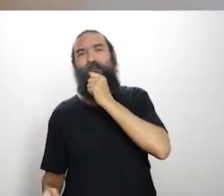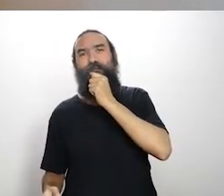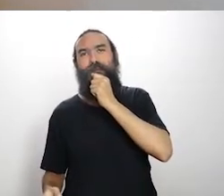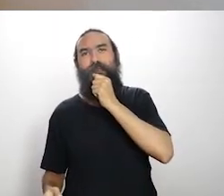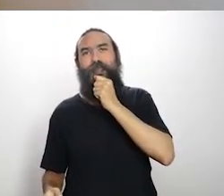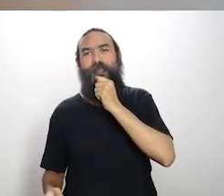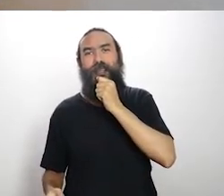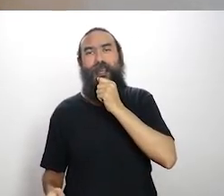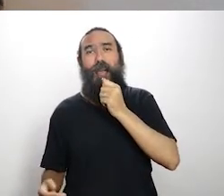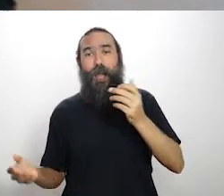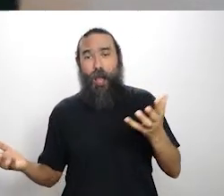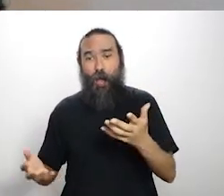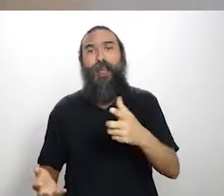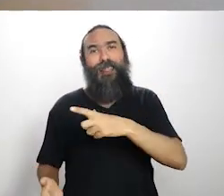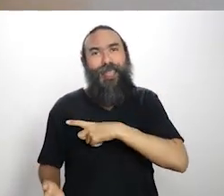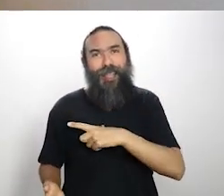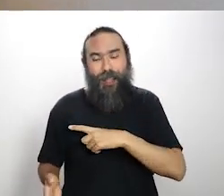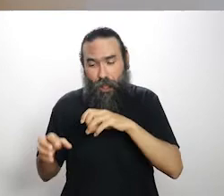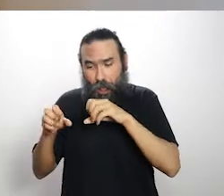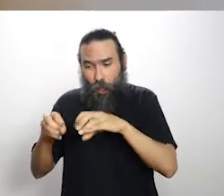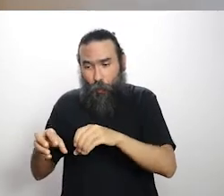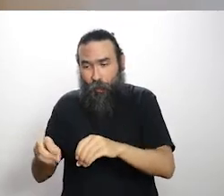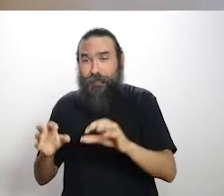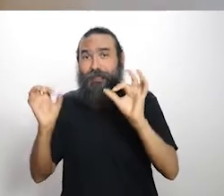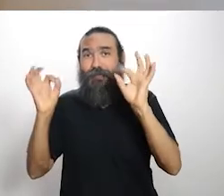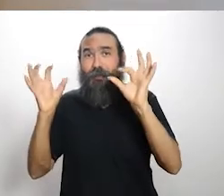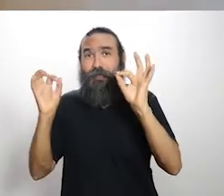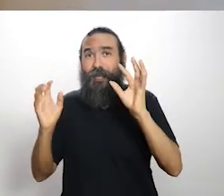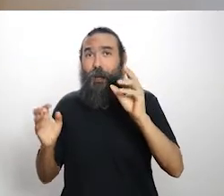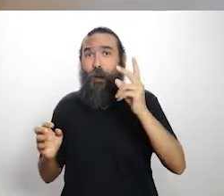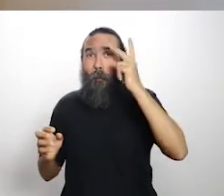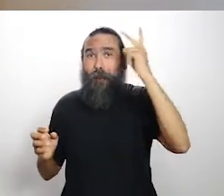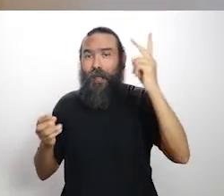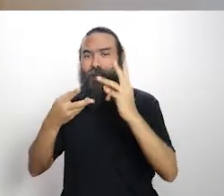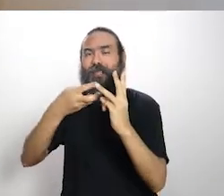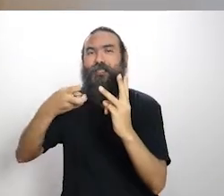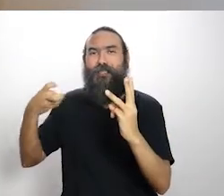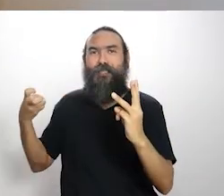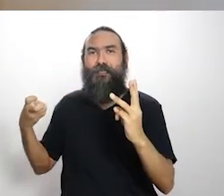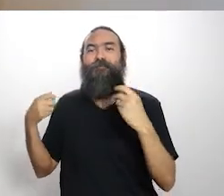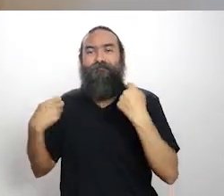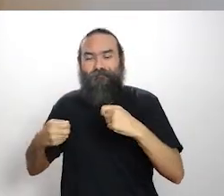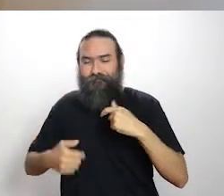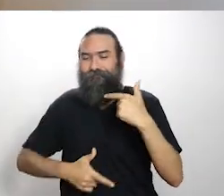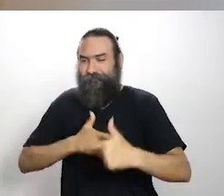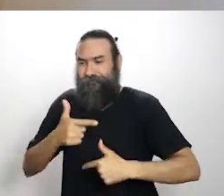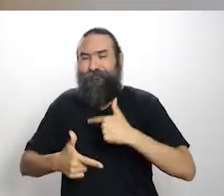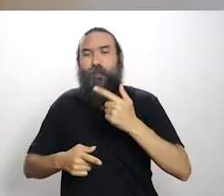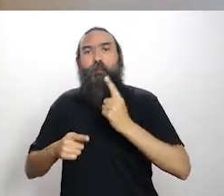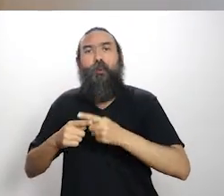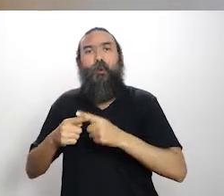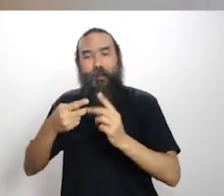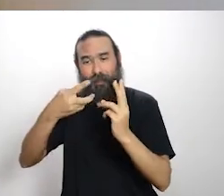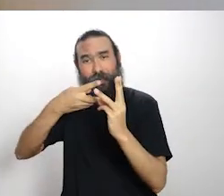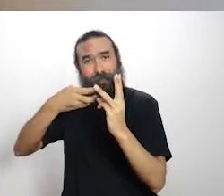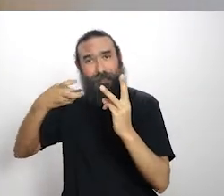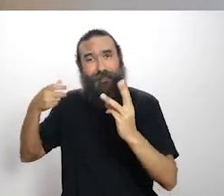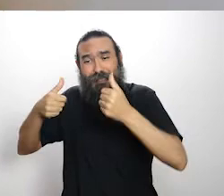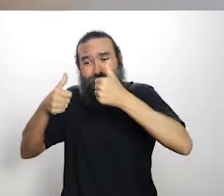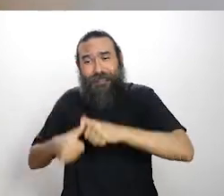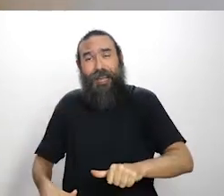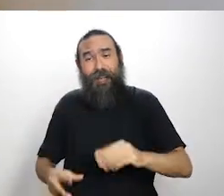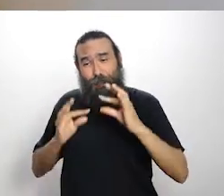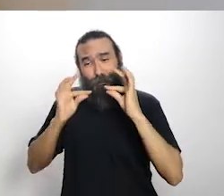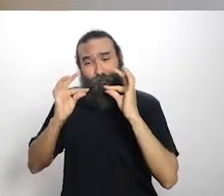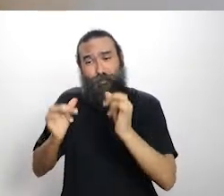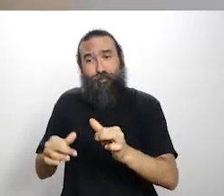Então, eu posso considerar que nós temos um avanço, precisamos sempre estar avançando, porque o genocídio dos povos indígenas é muito